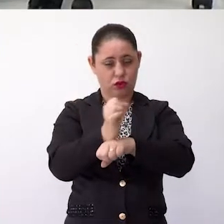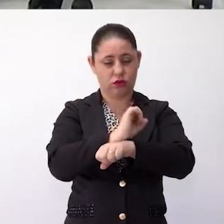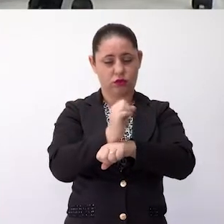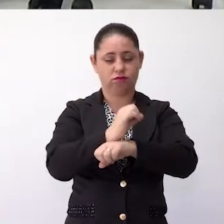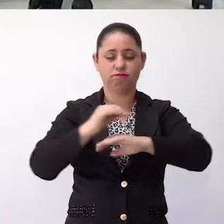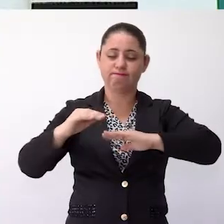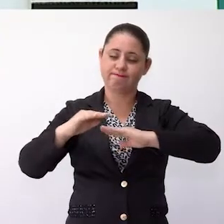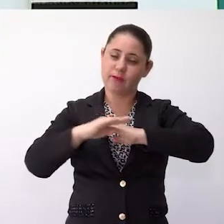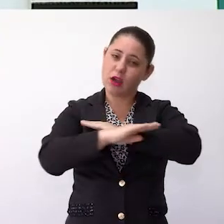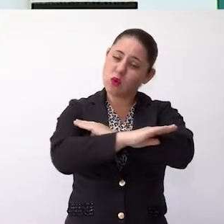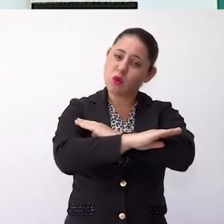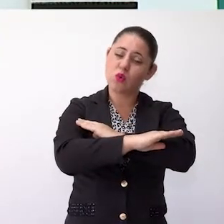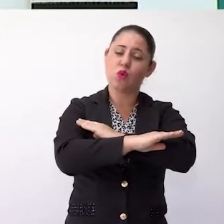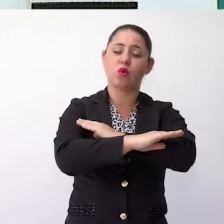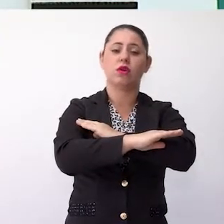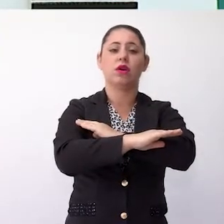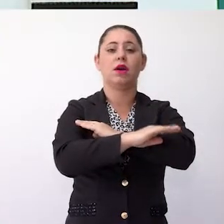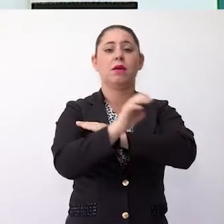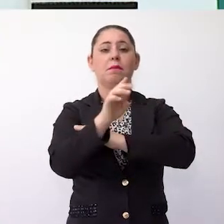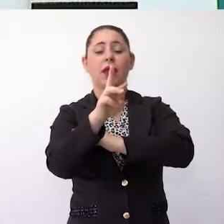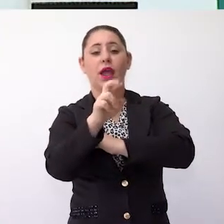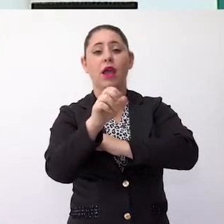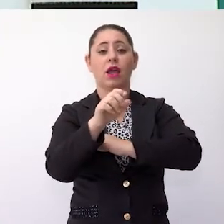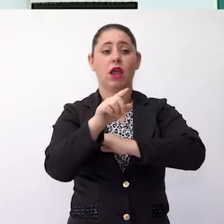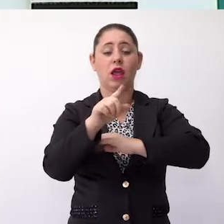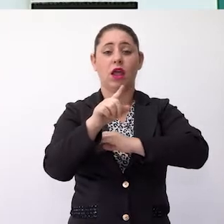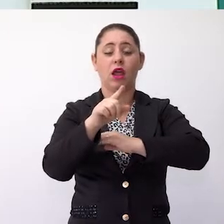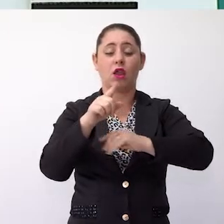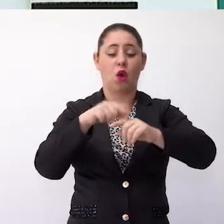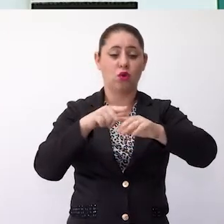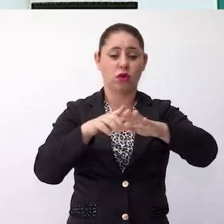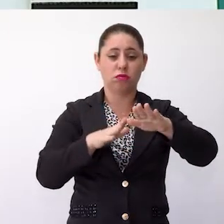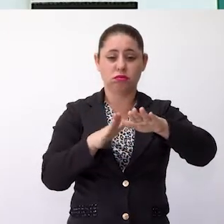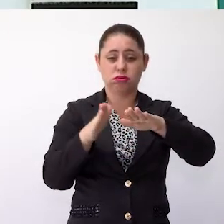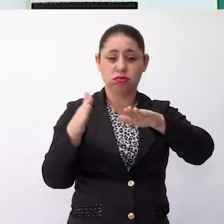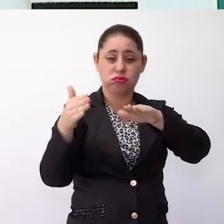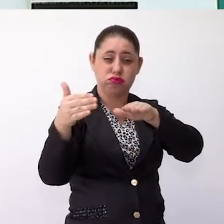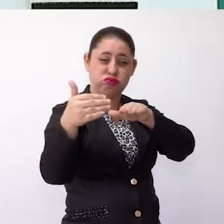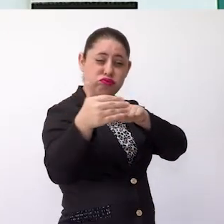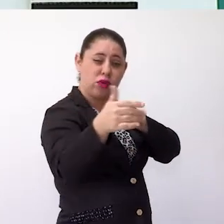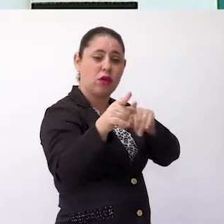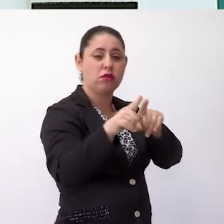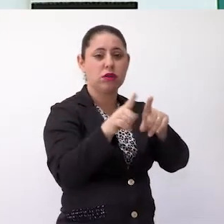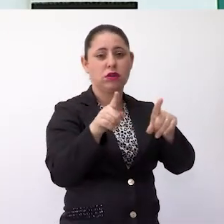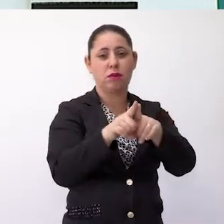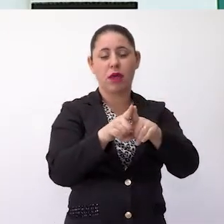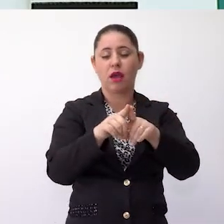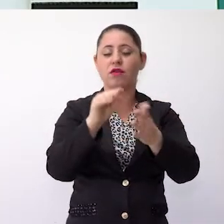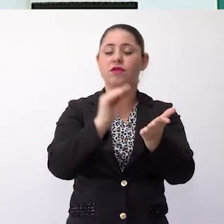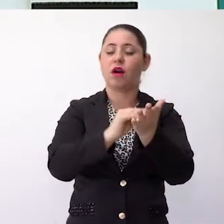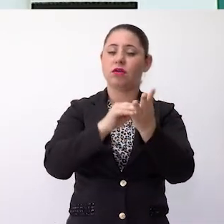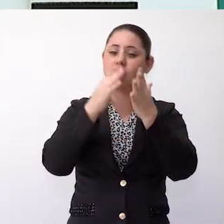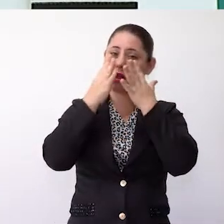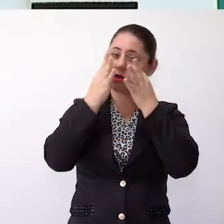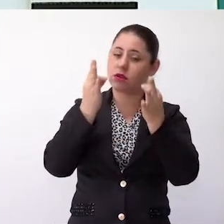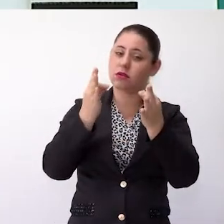nas ultrapassagens, nas rodovias, né, nas curvas. E foi o grande índice de aumento, né?